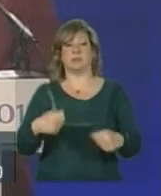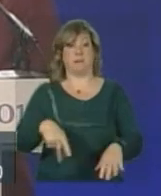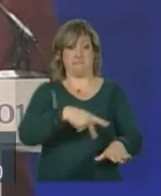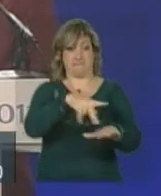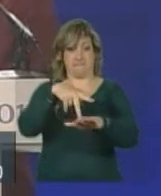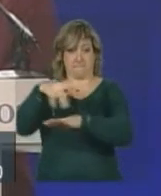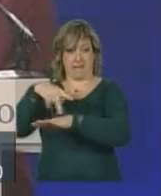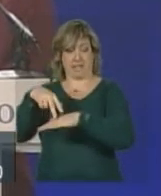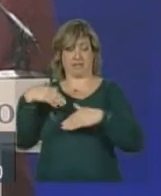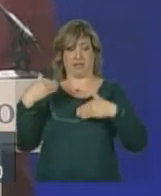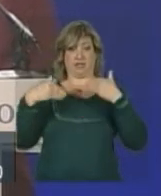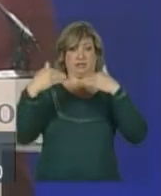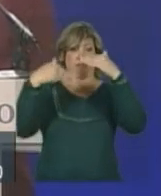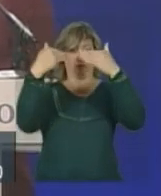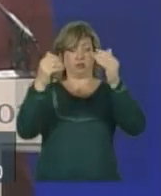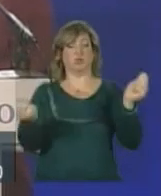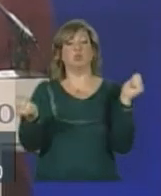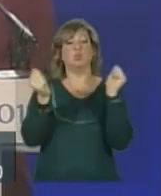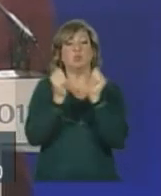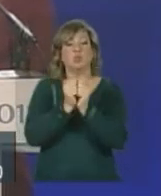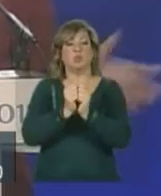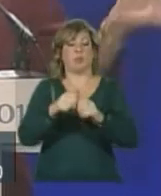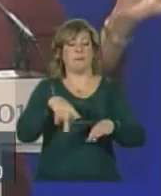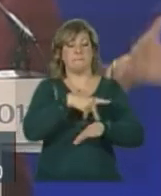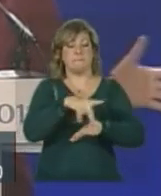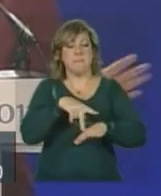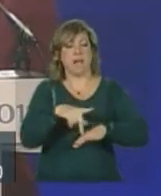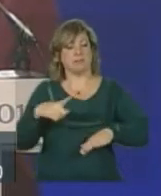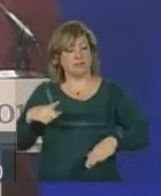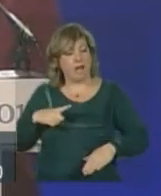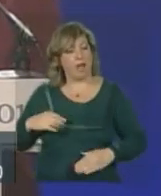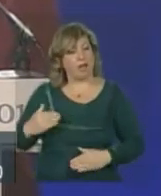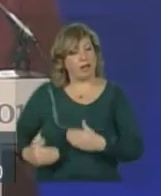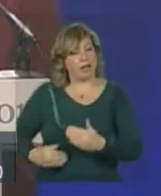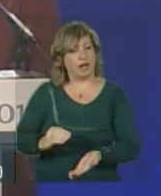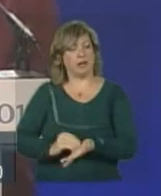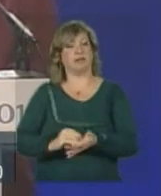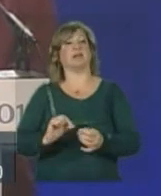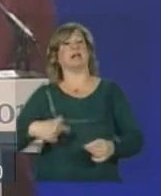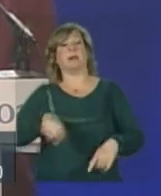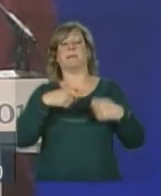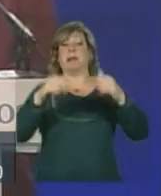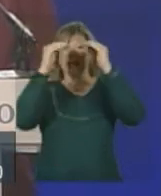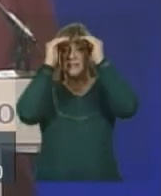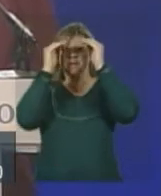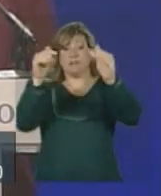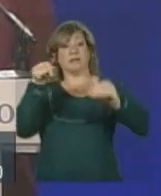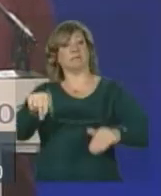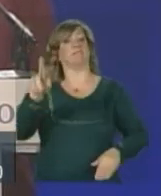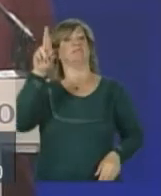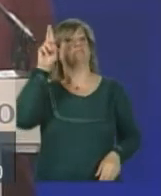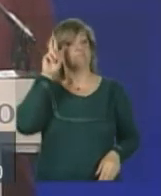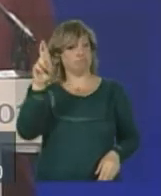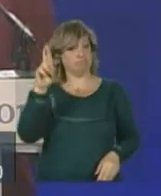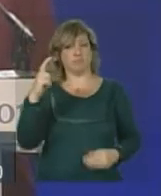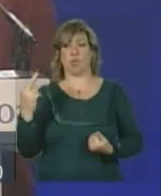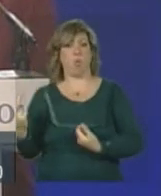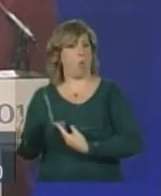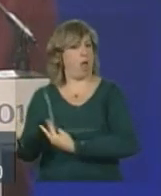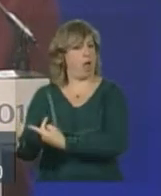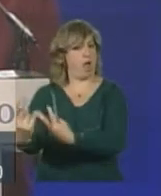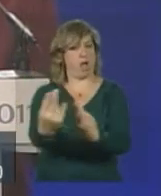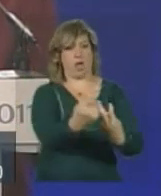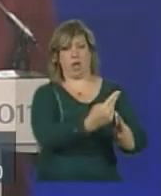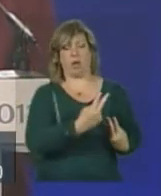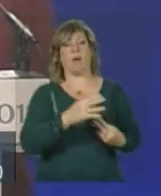países desenvolvidos, juntos com países em desenvolvimento, têm de respeitar aquele princípio de responsabilidade comuns,